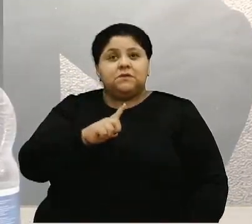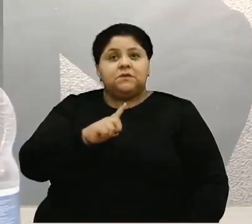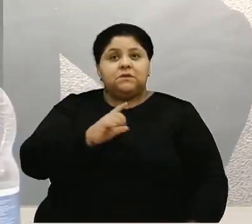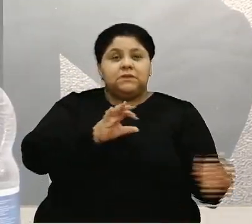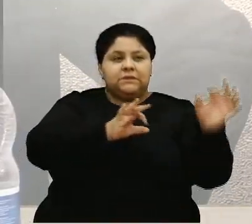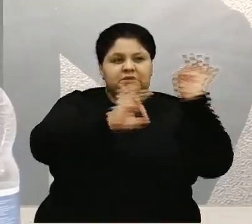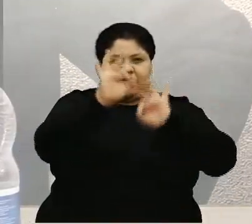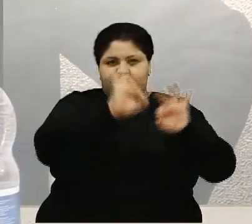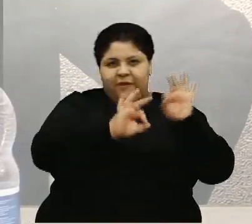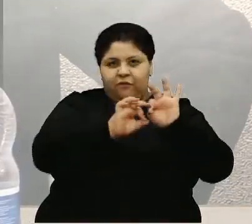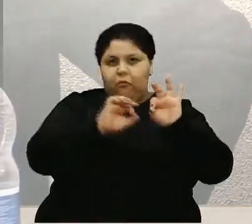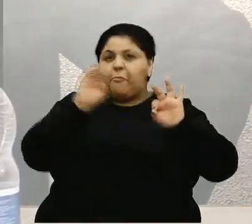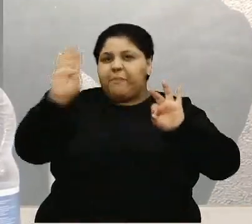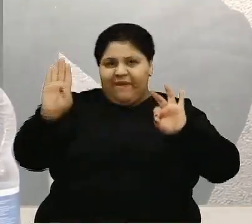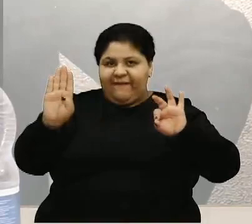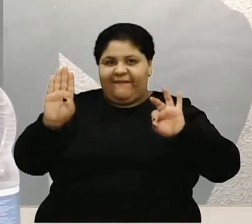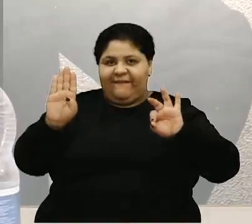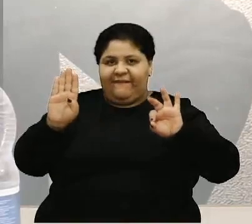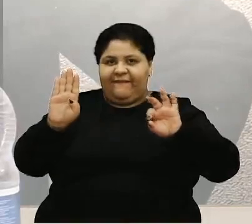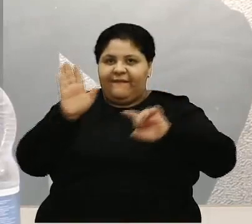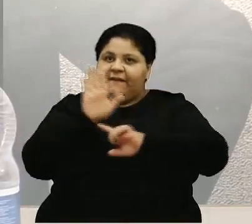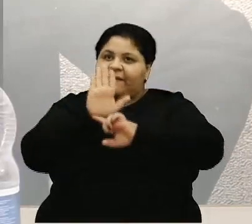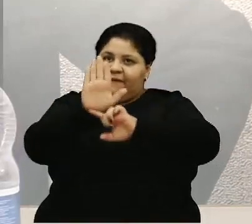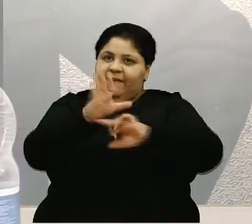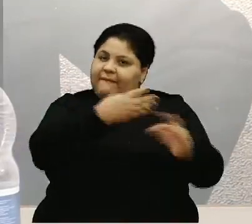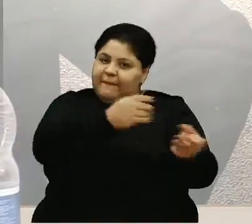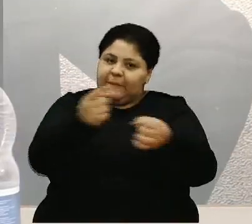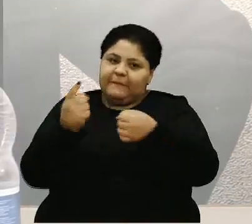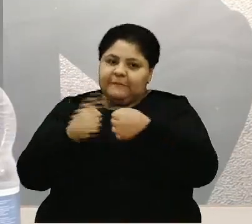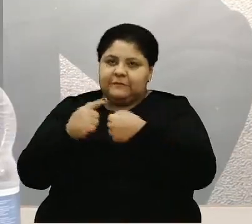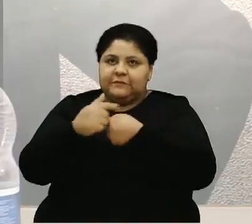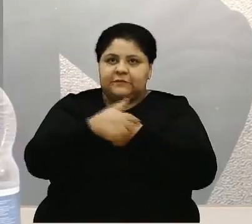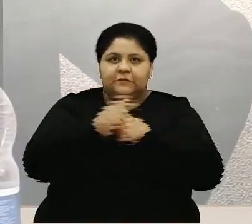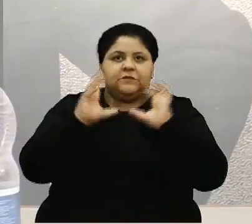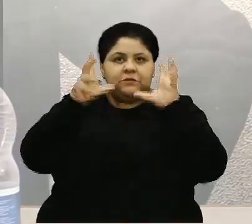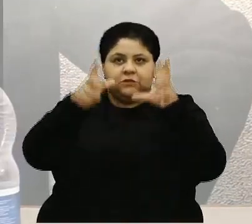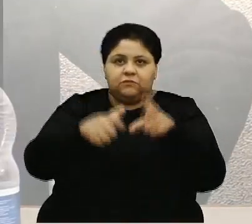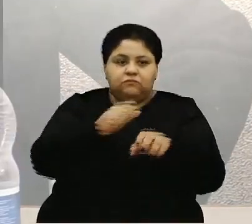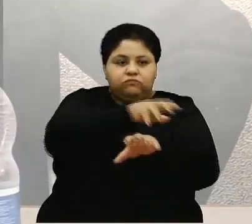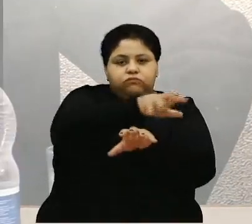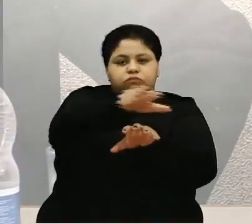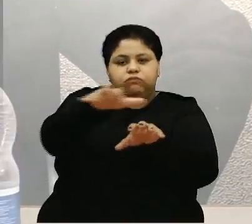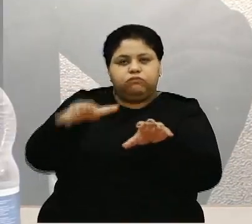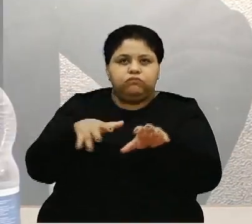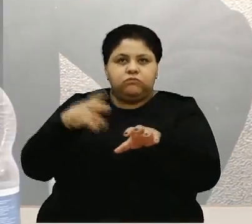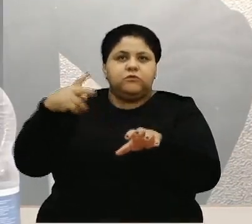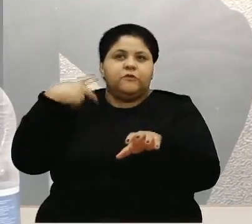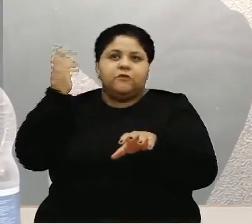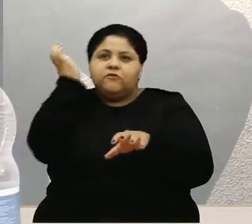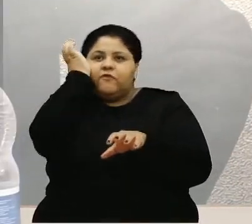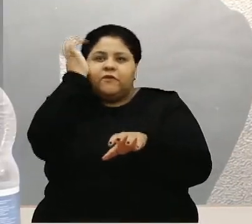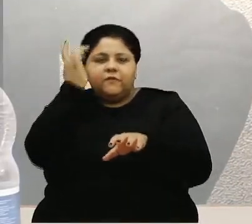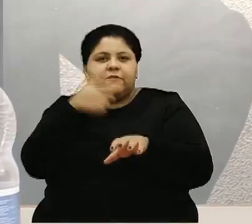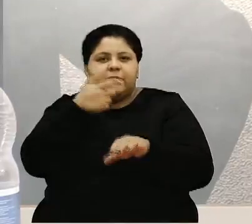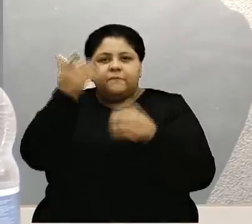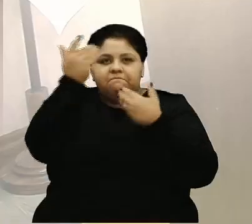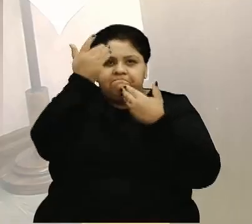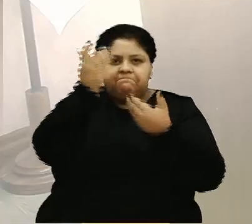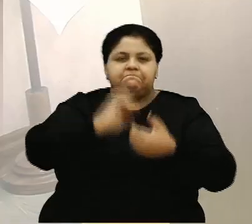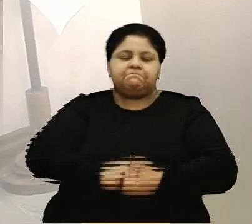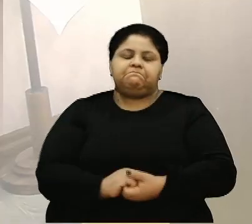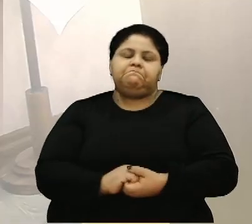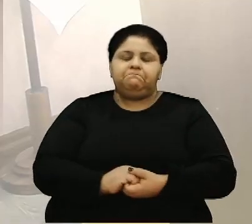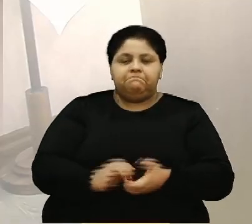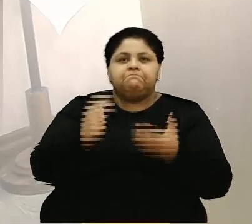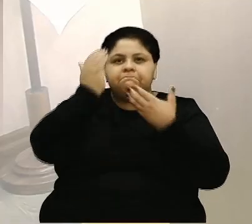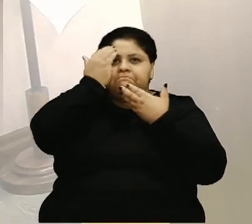B e que venha favorecer muito a nossa cidade em todos os setores, aí, como o vereador Felipe falou. Obrigado. Obrigado,